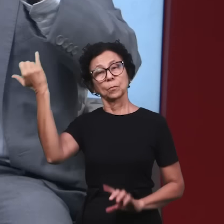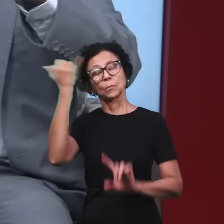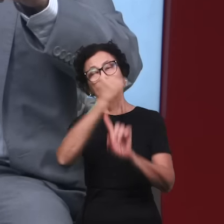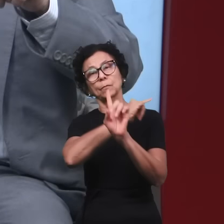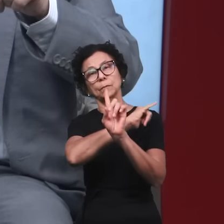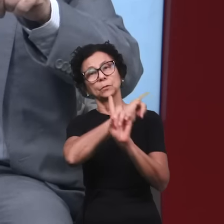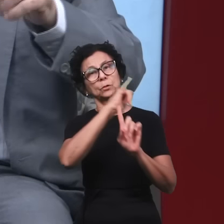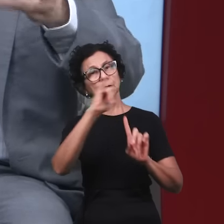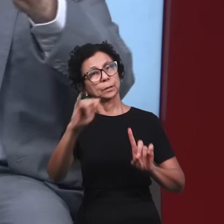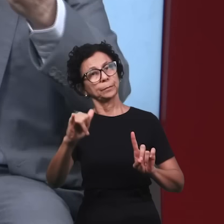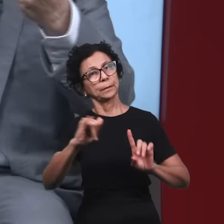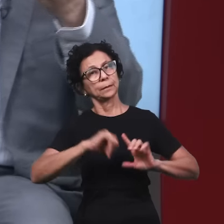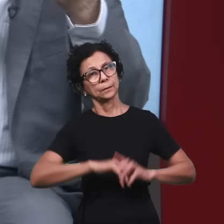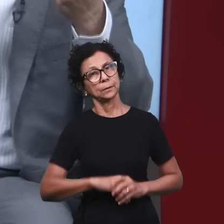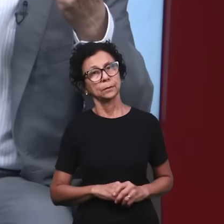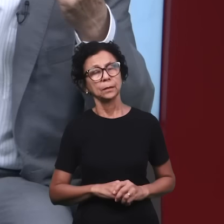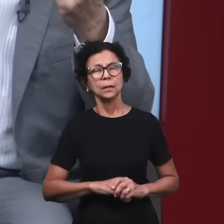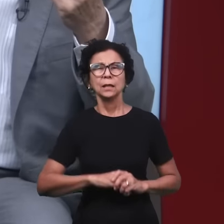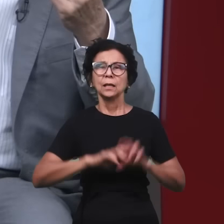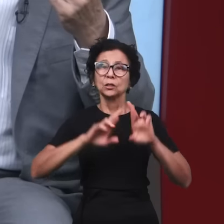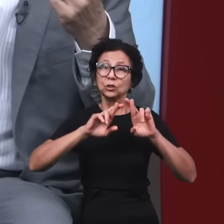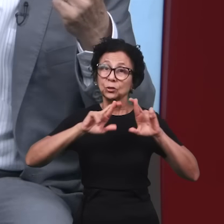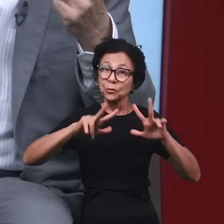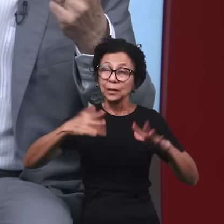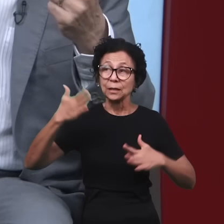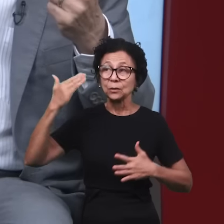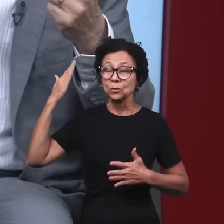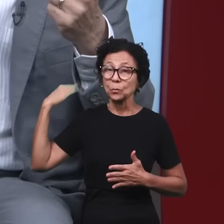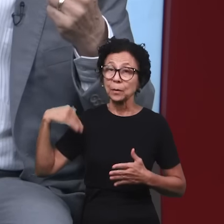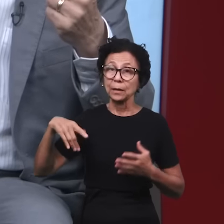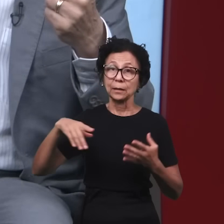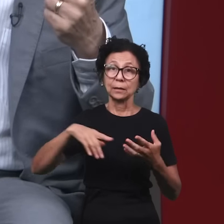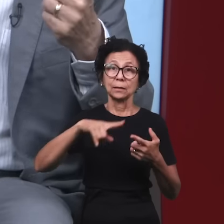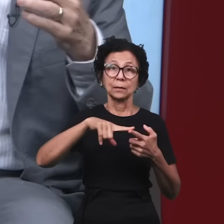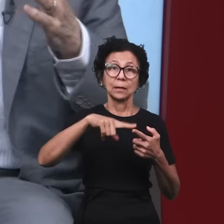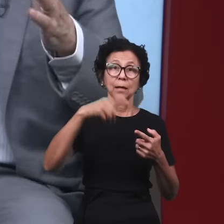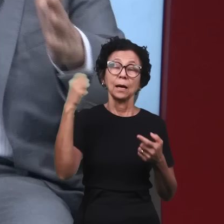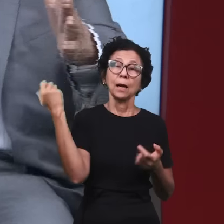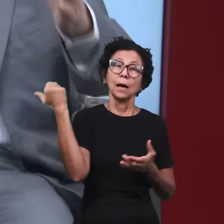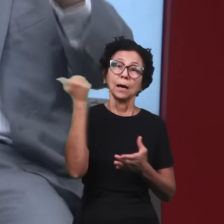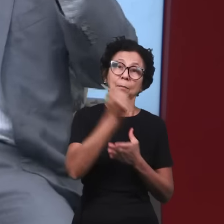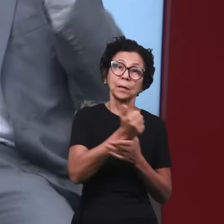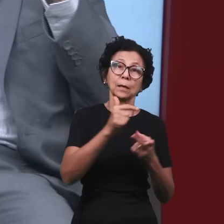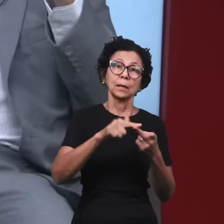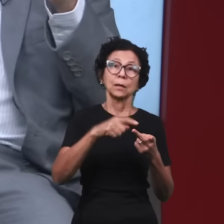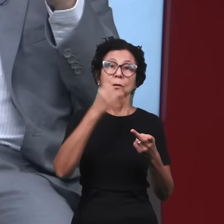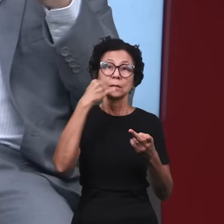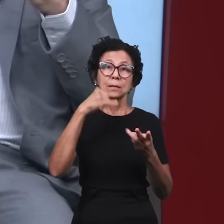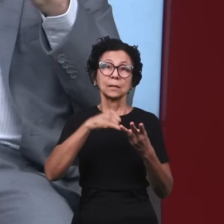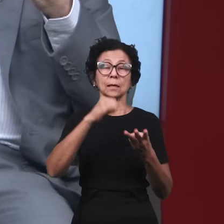e não mais como no início, Abraão, Isaac, Jacó, etc.